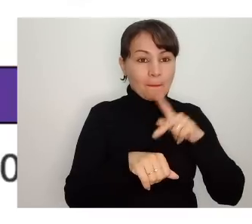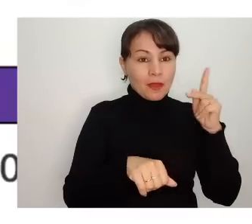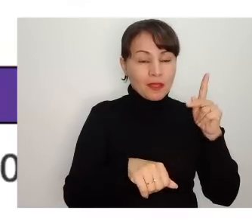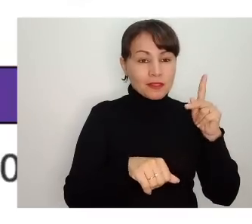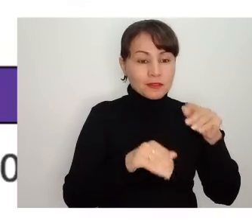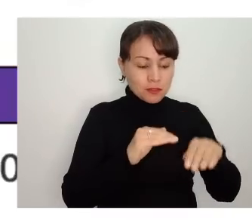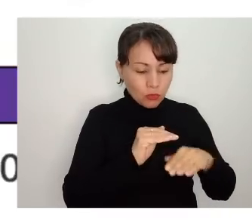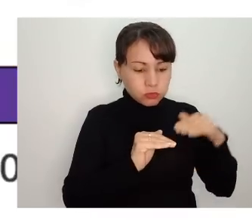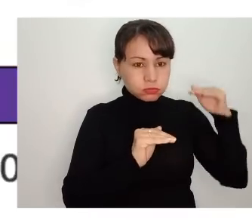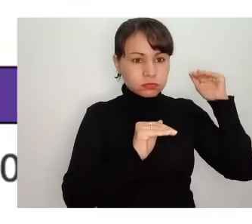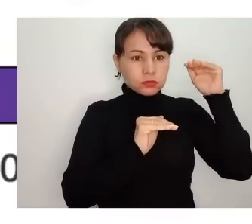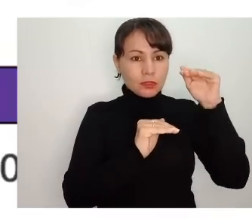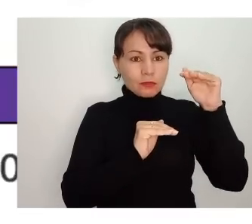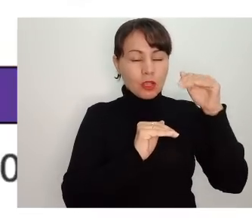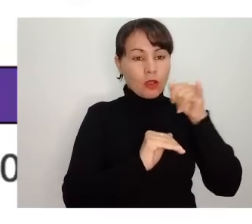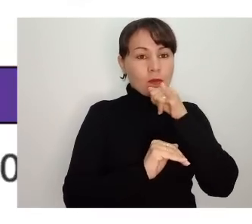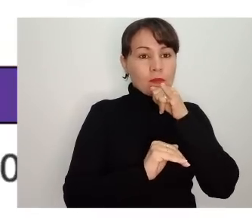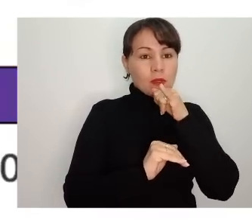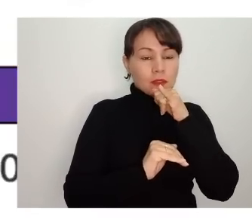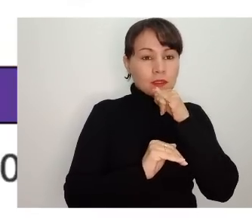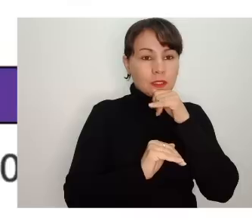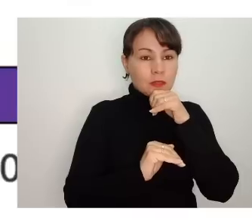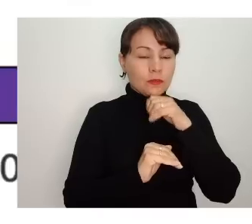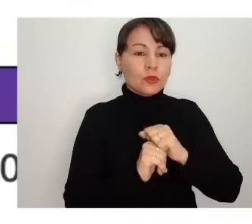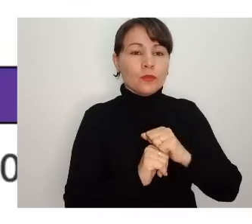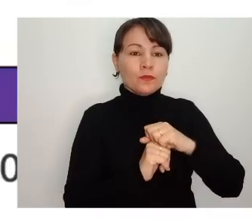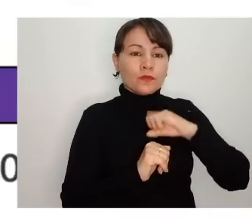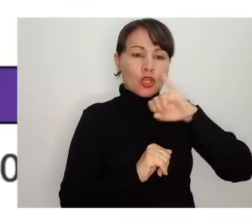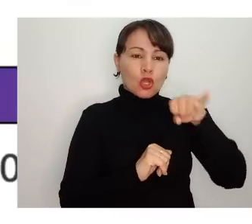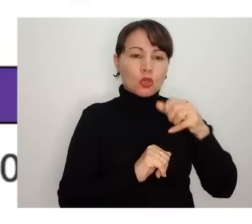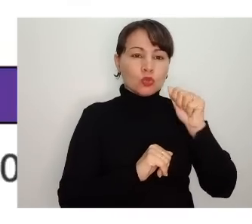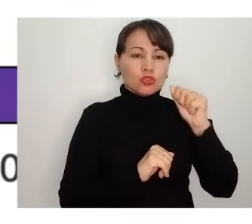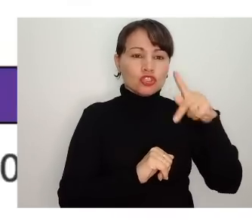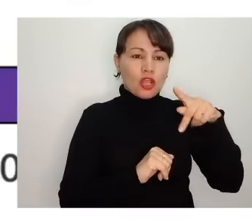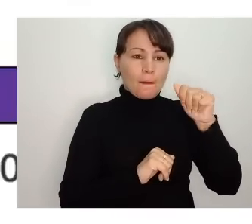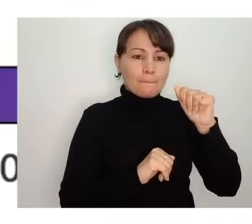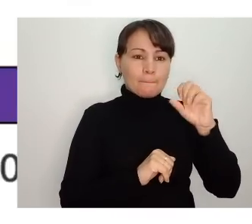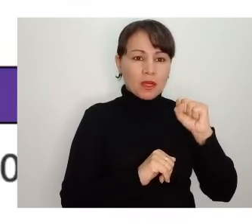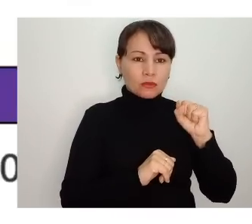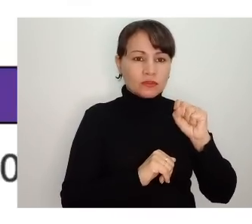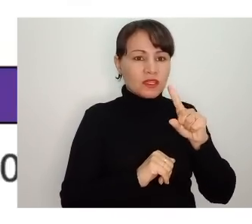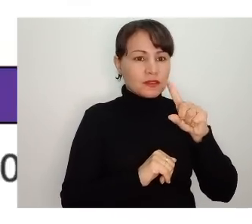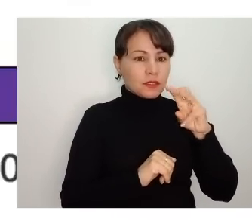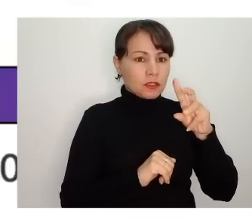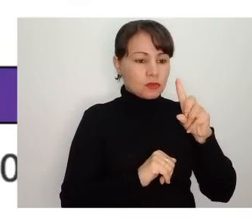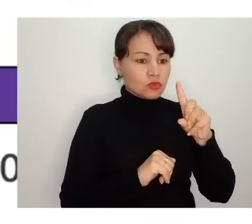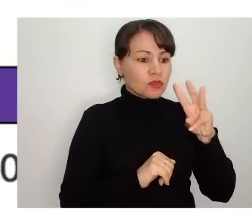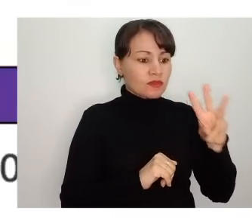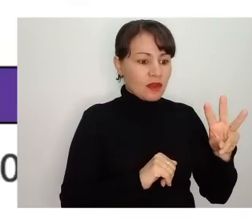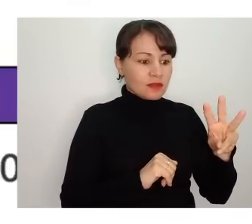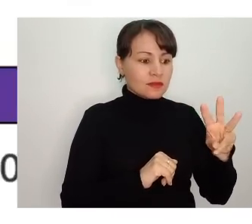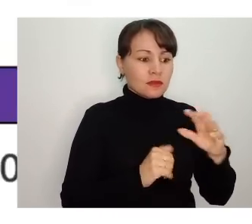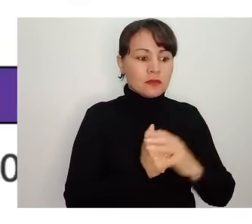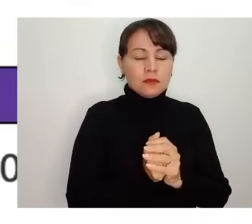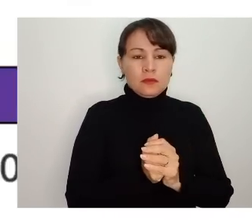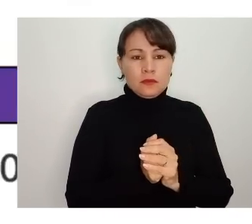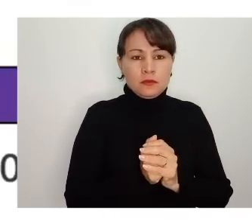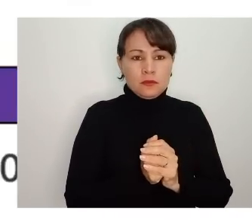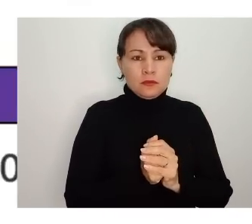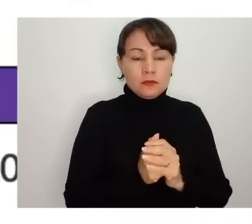E tem países que estão bem acima, como, por exemplo, o Japão, ele está em 113, o QI do Japão.